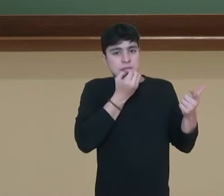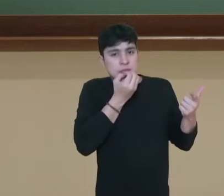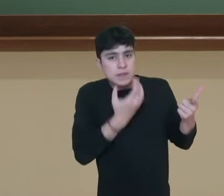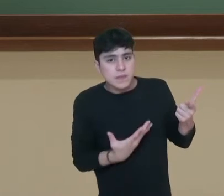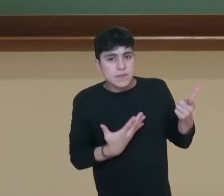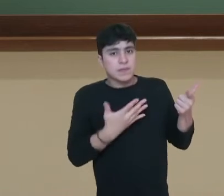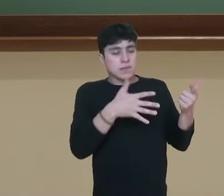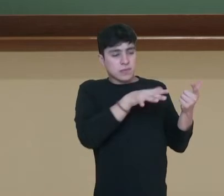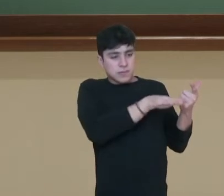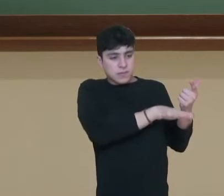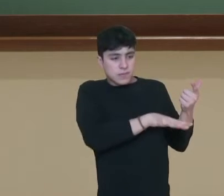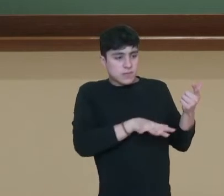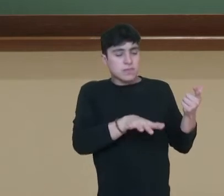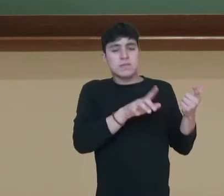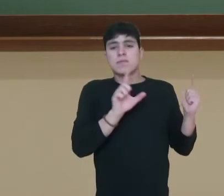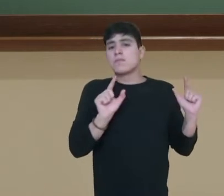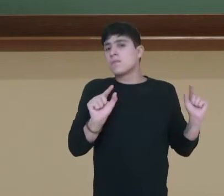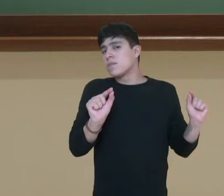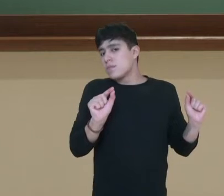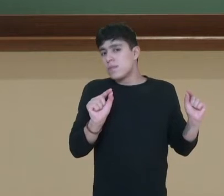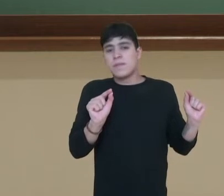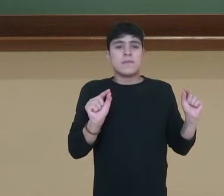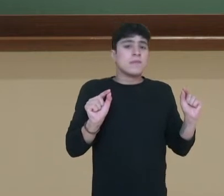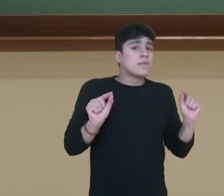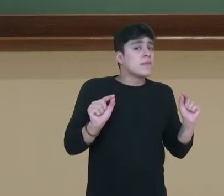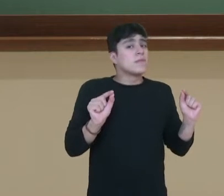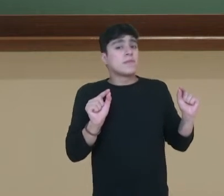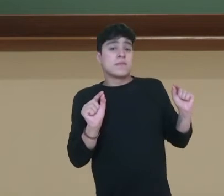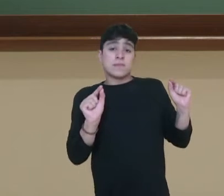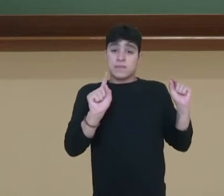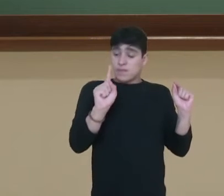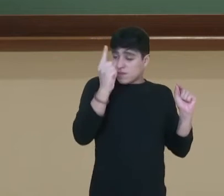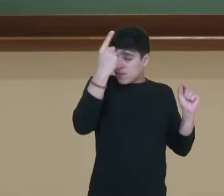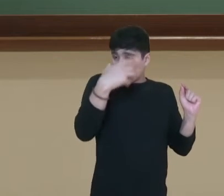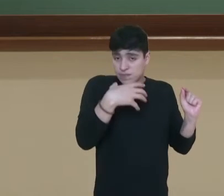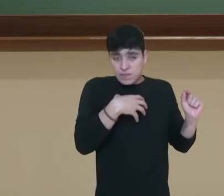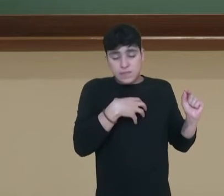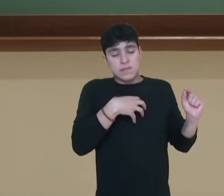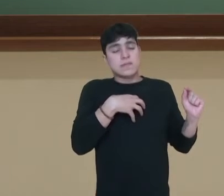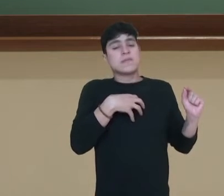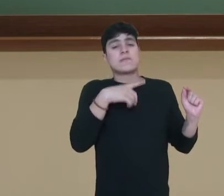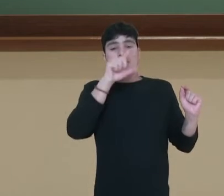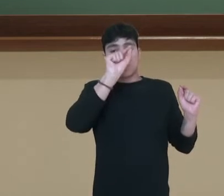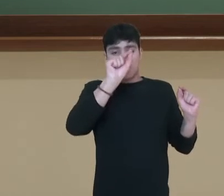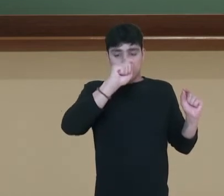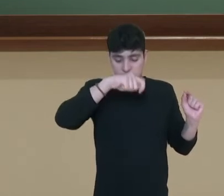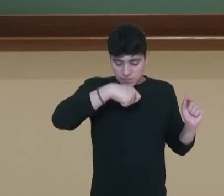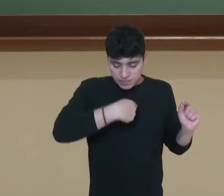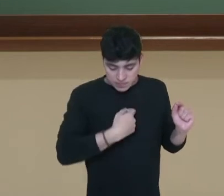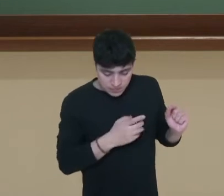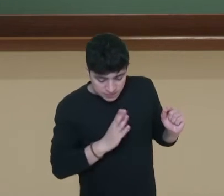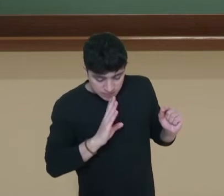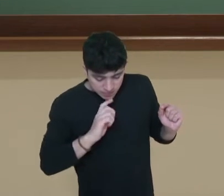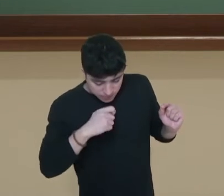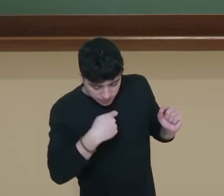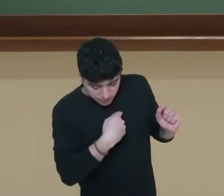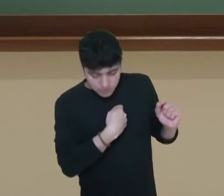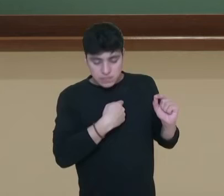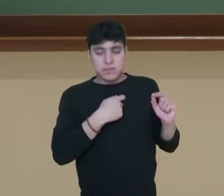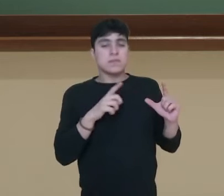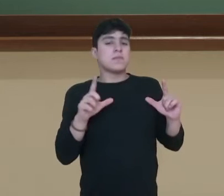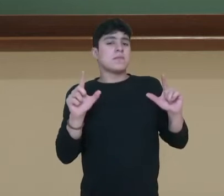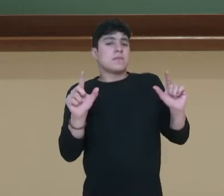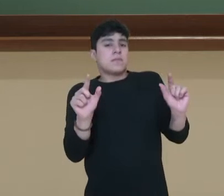área, enfim. E a primeira forma para isso é esse autoconhecimento, essa sinceridade. O que